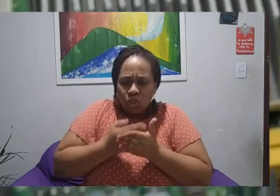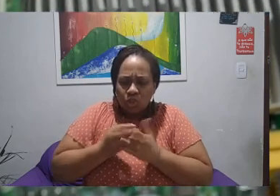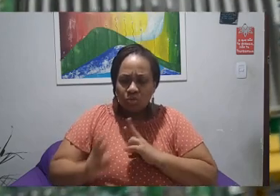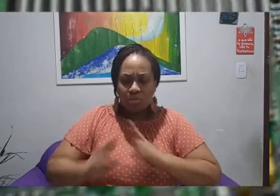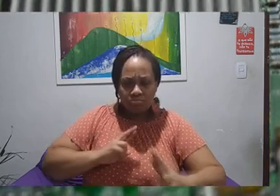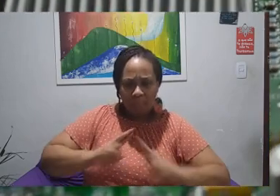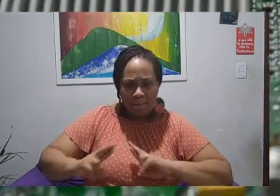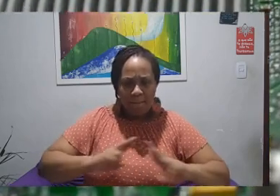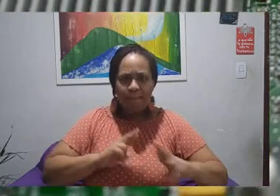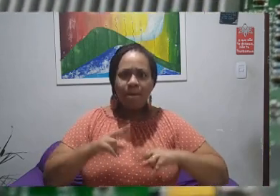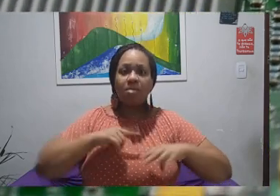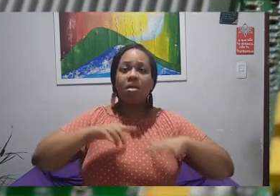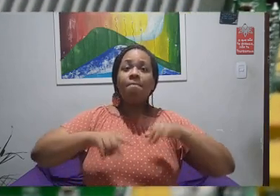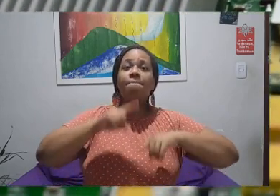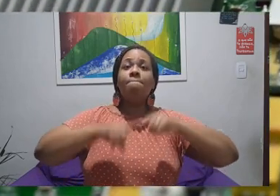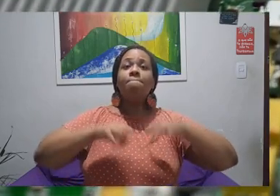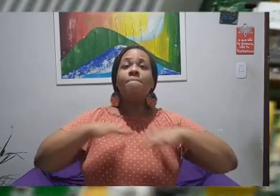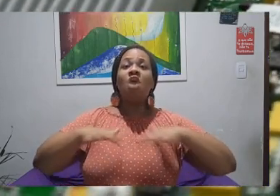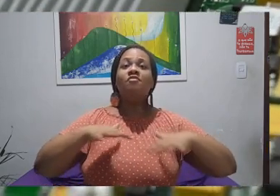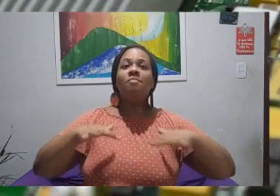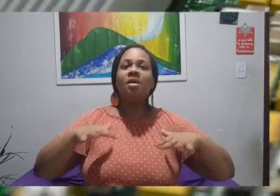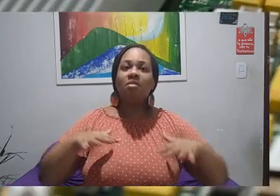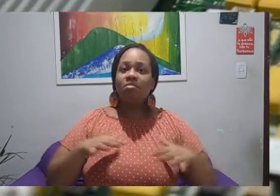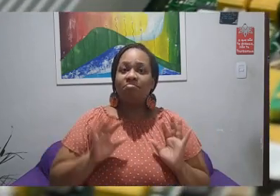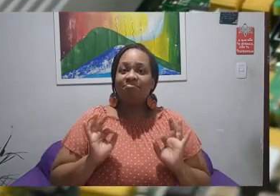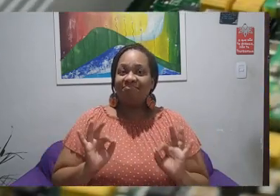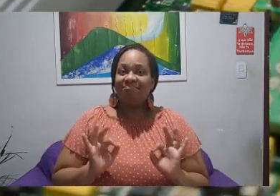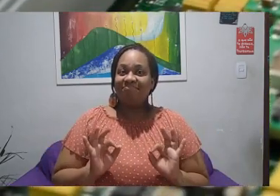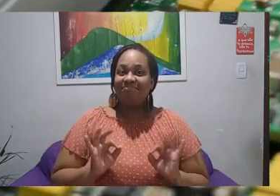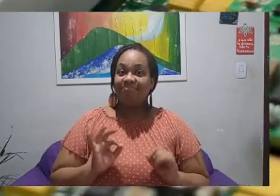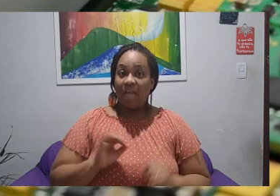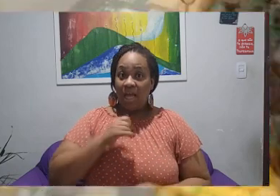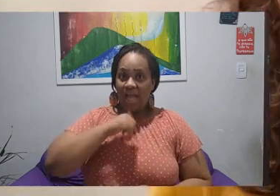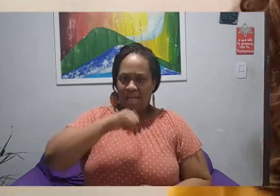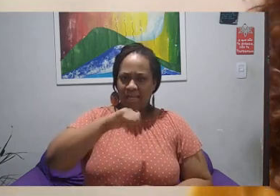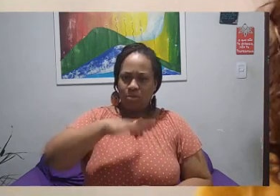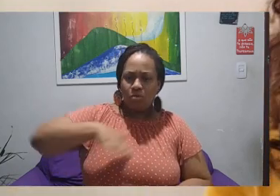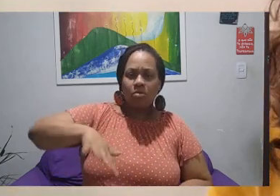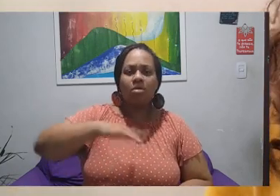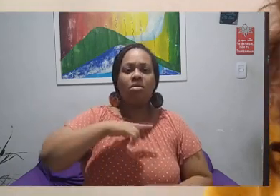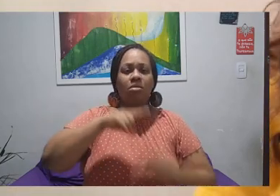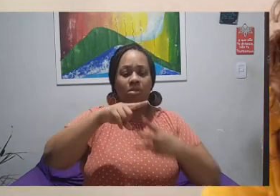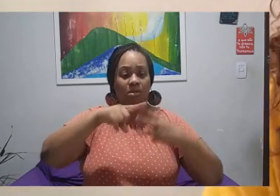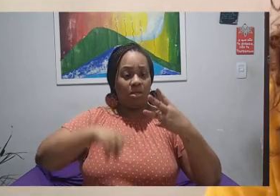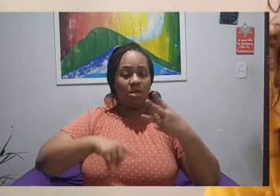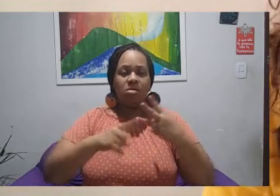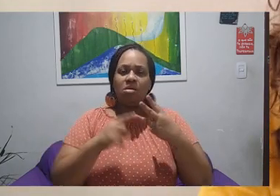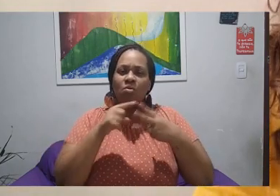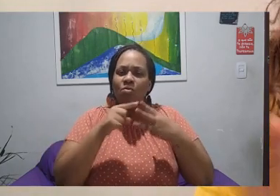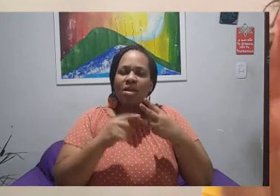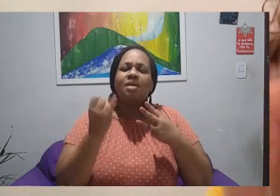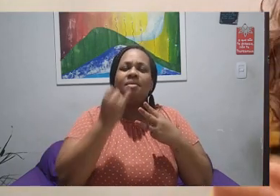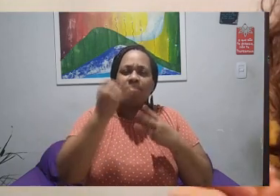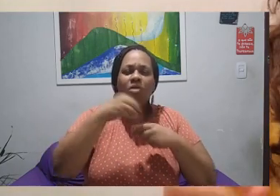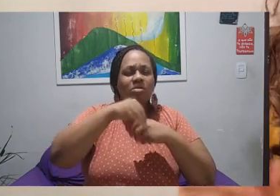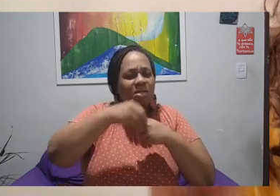a reação que esse movimento dos elétrons no circuito vai gerar. Basicamente é isso. Na eletrônica, existem 3 pilares,